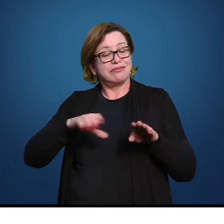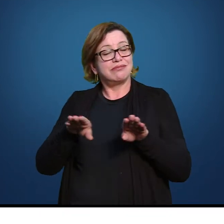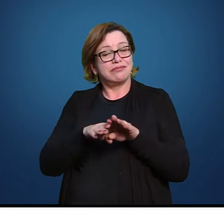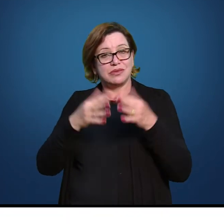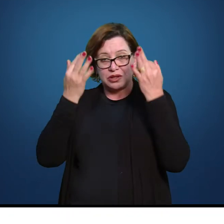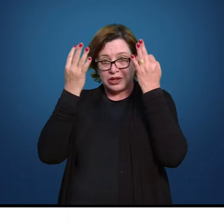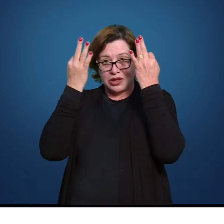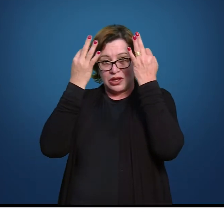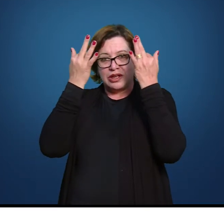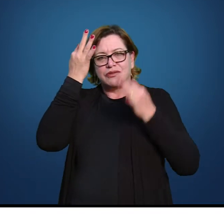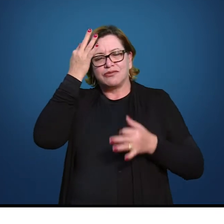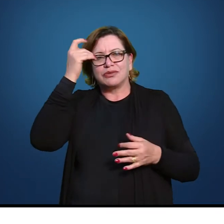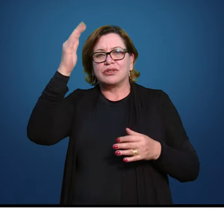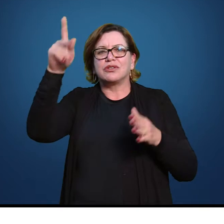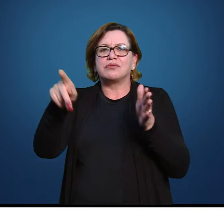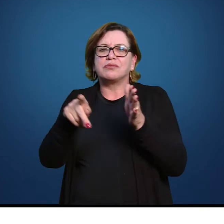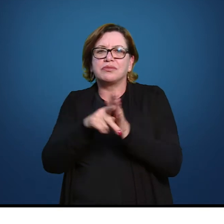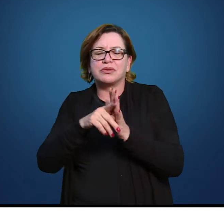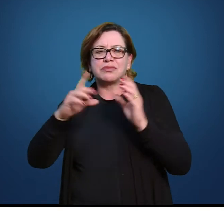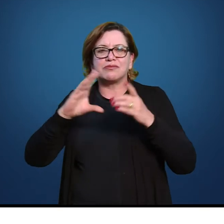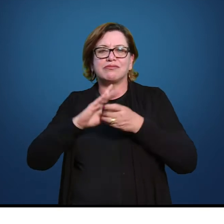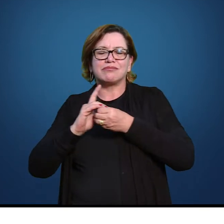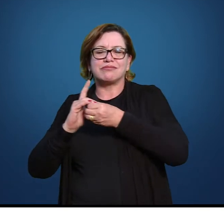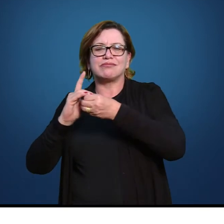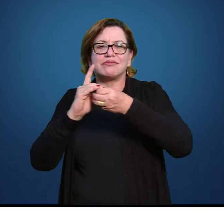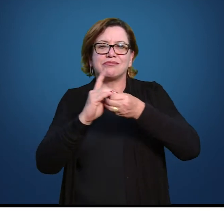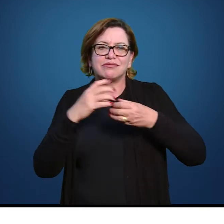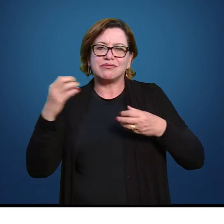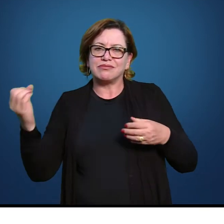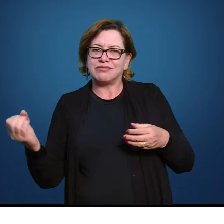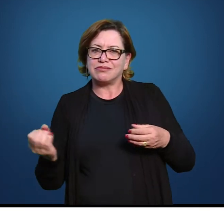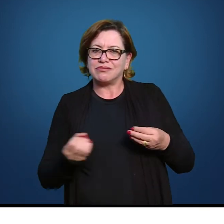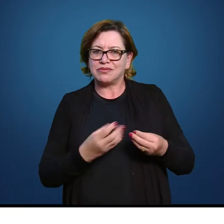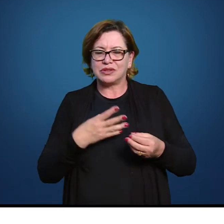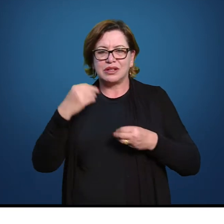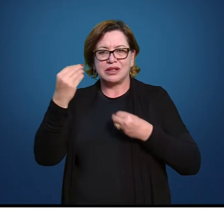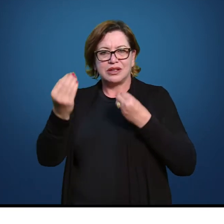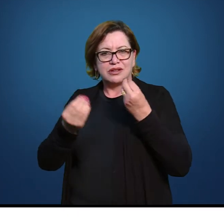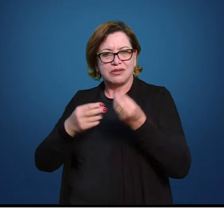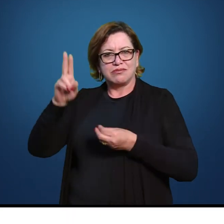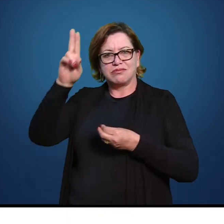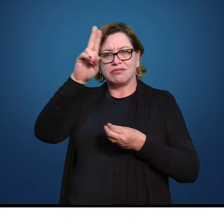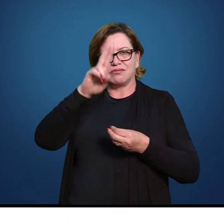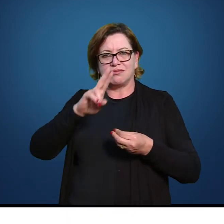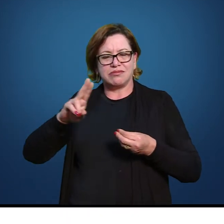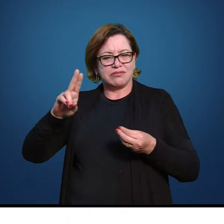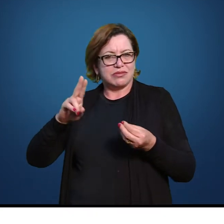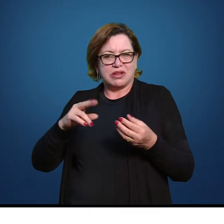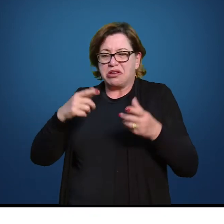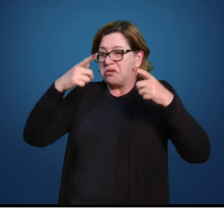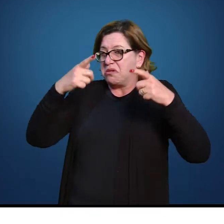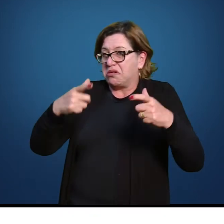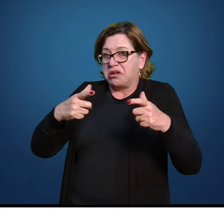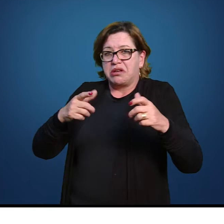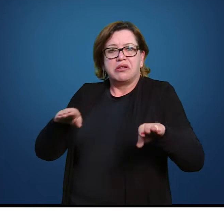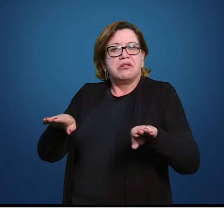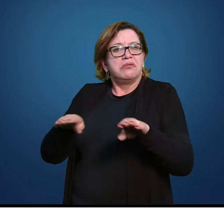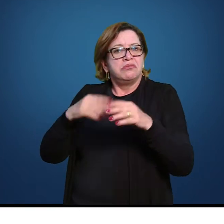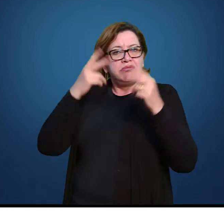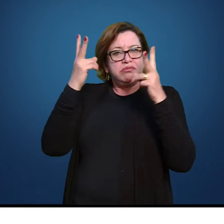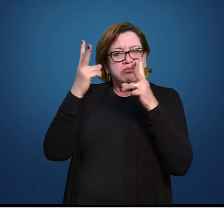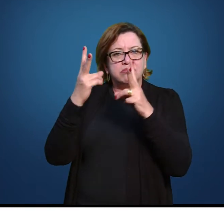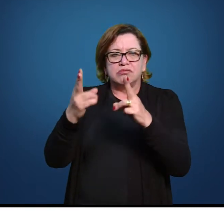as democracias modernas e que se aplicam, seja de modo absoluto para qualquer tempo ou lugar, seja